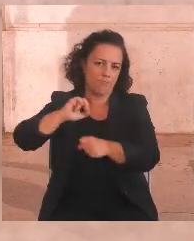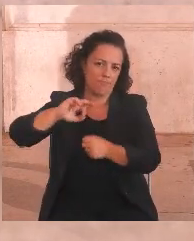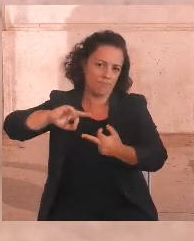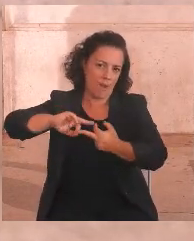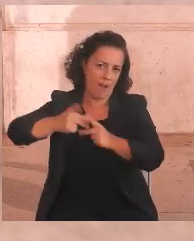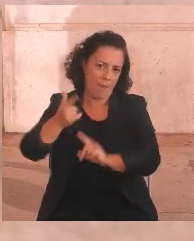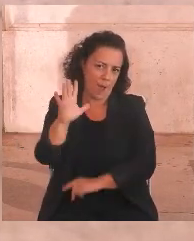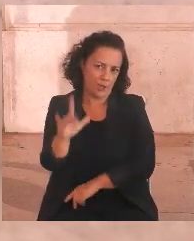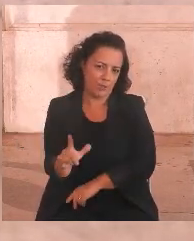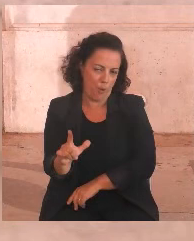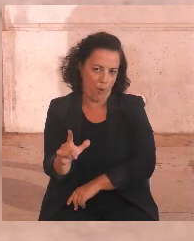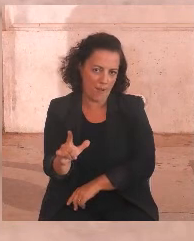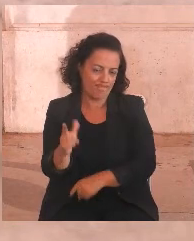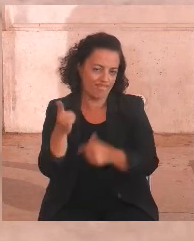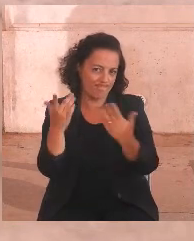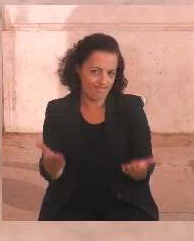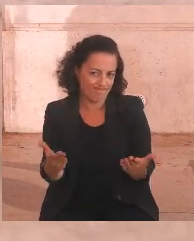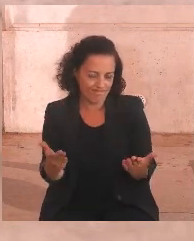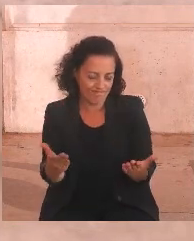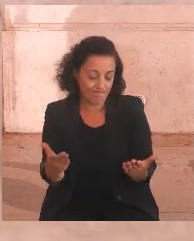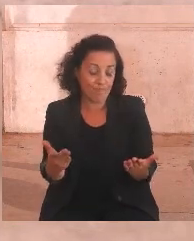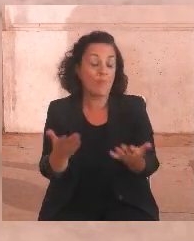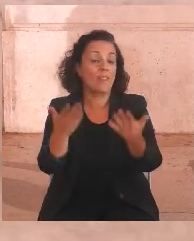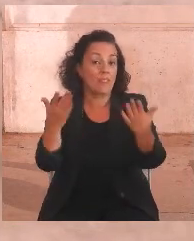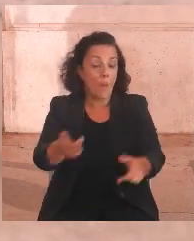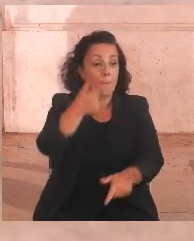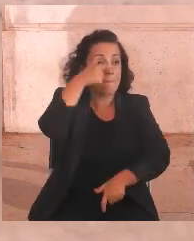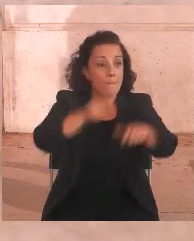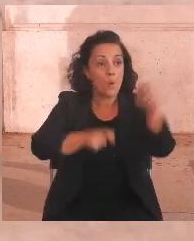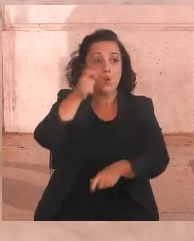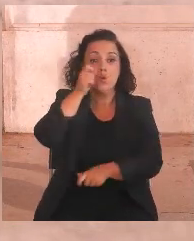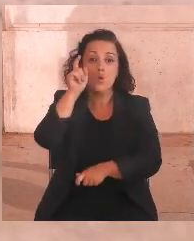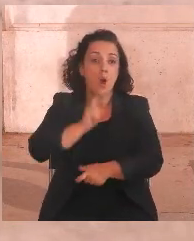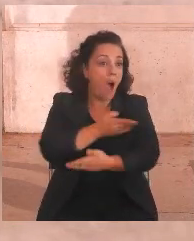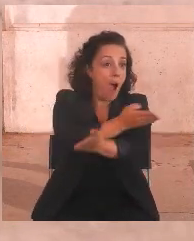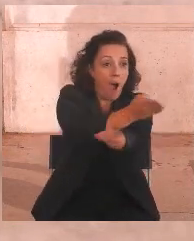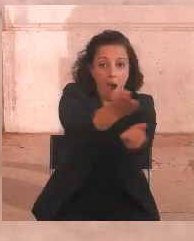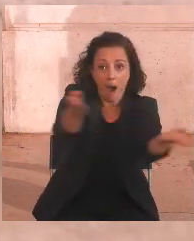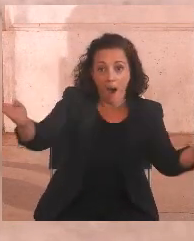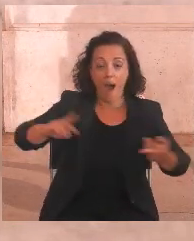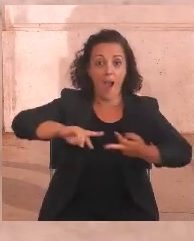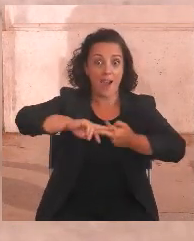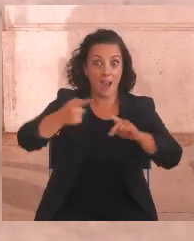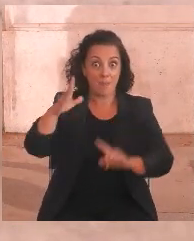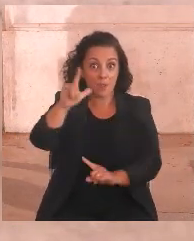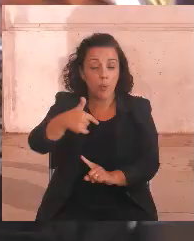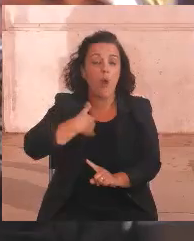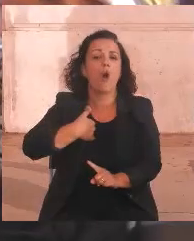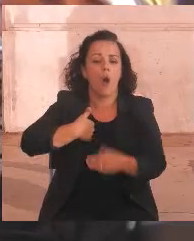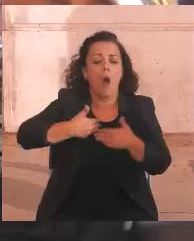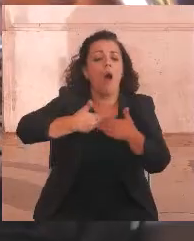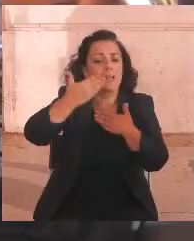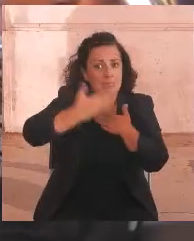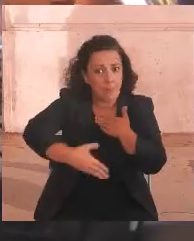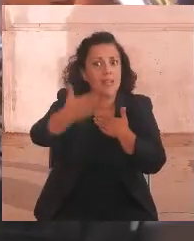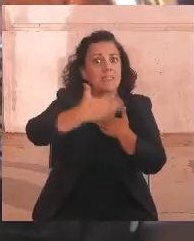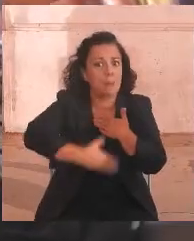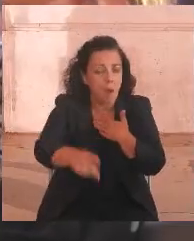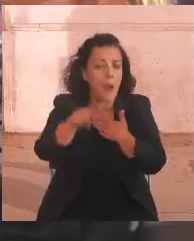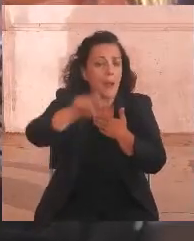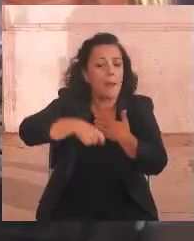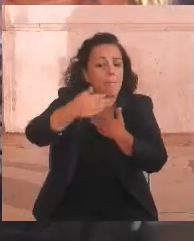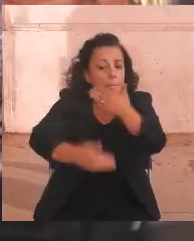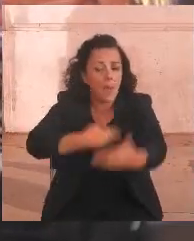Lisboa. E é por isso, trabalhadores e trabalhadoras da Câmara Municipal de Lisboa, que vos quero ouvir nas próximas semanas e